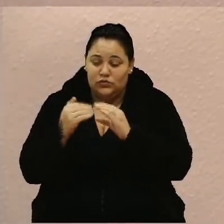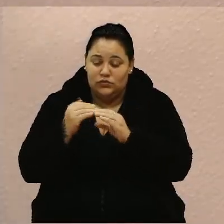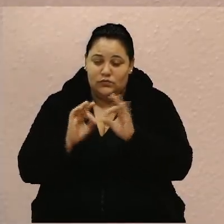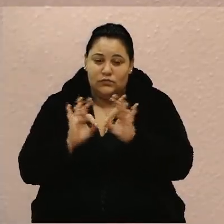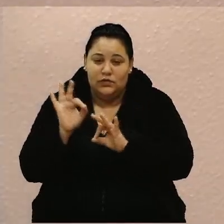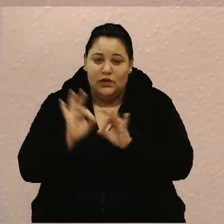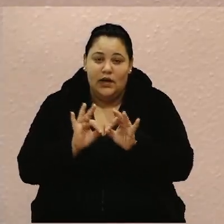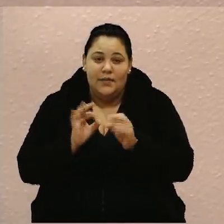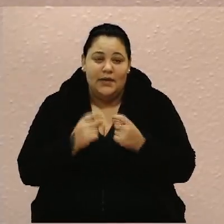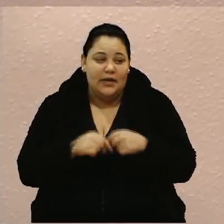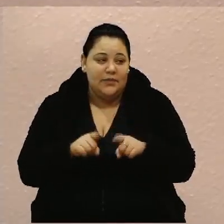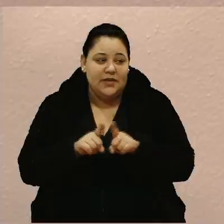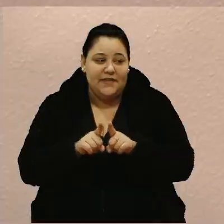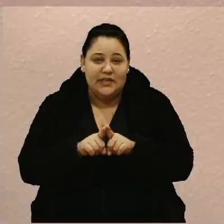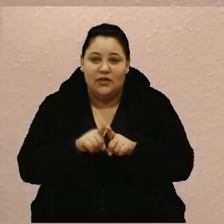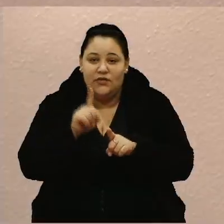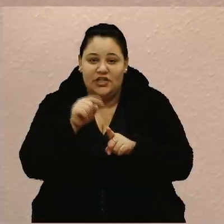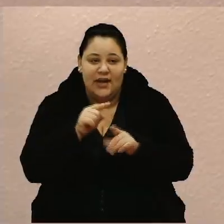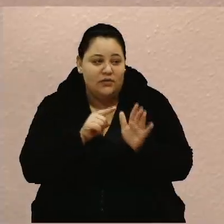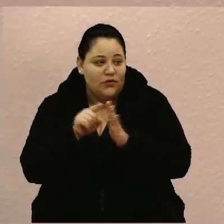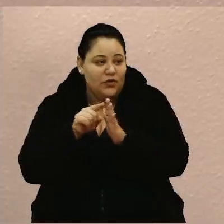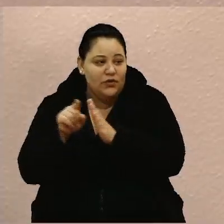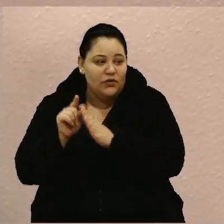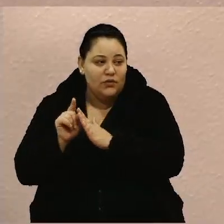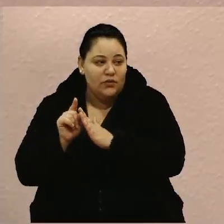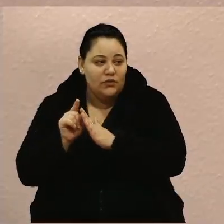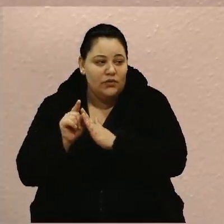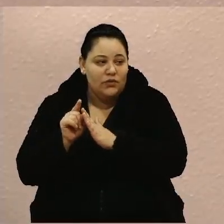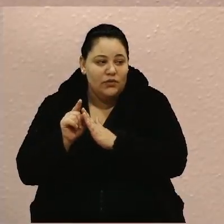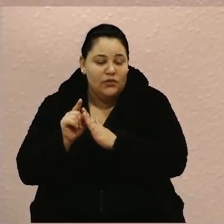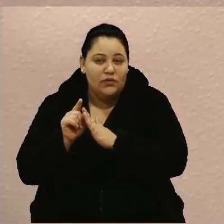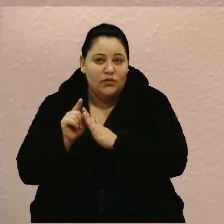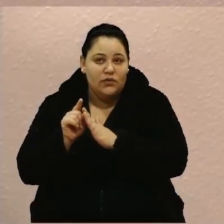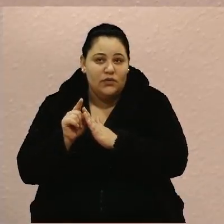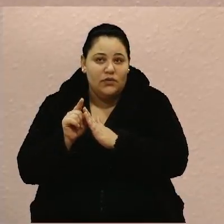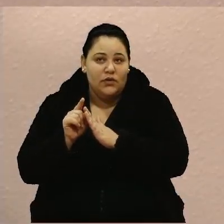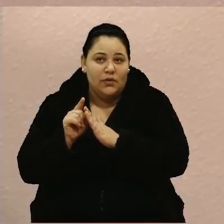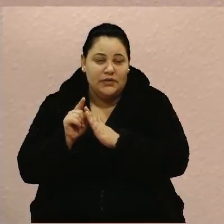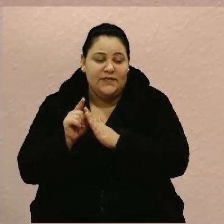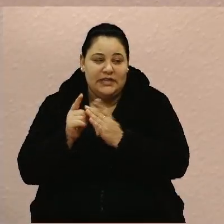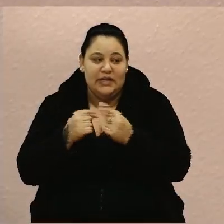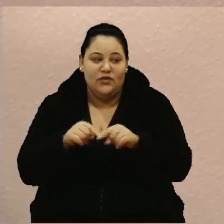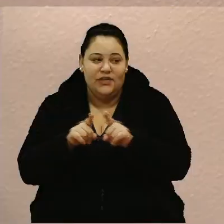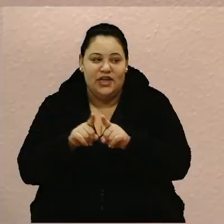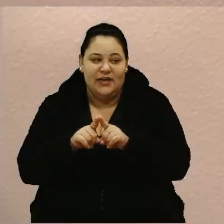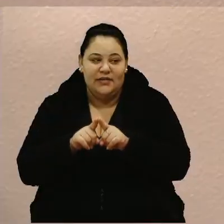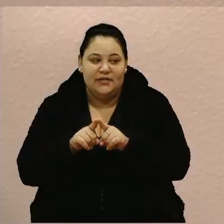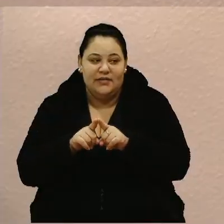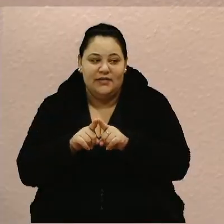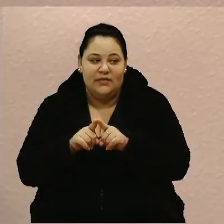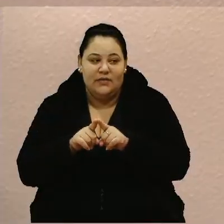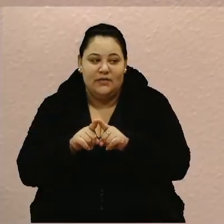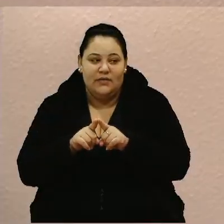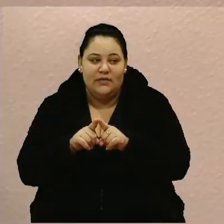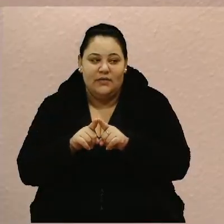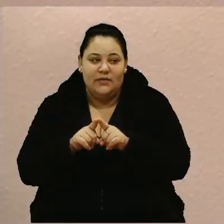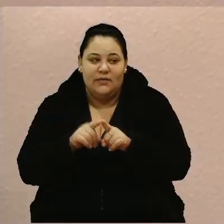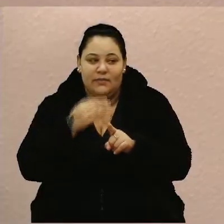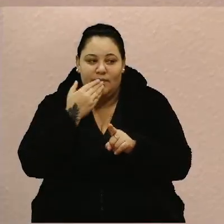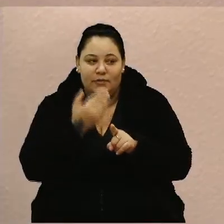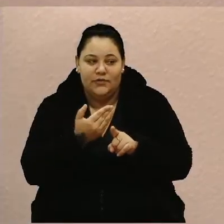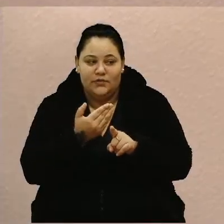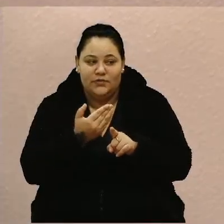para perguntar e fazer o exercício que o vereador Cláudio recomendou de a gente poder enviar solicitações anteriormente à